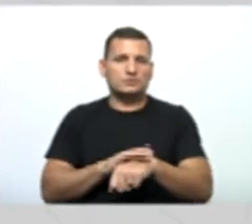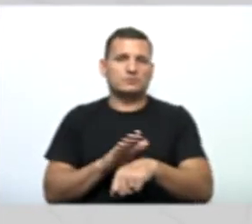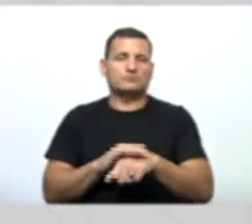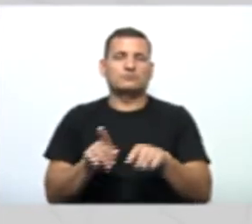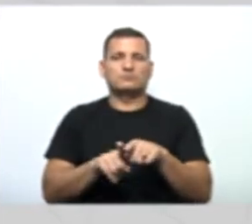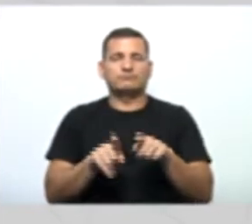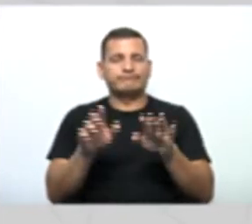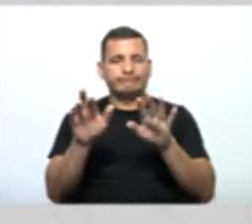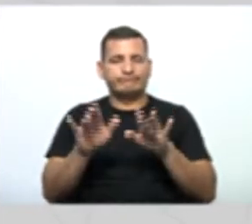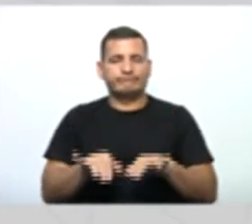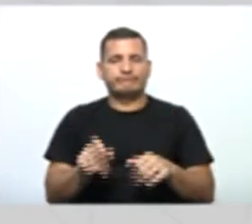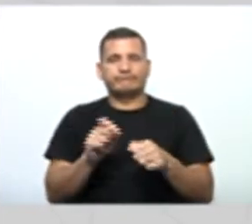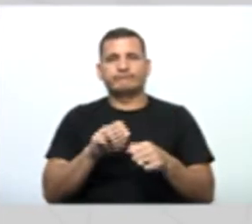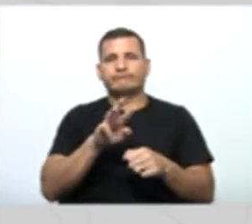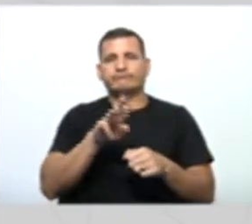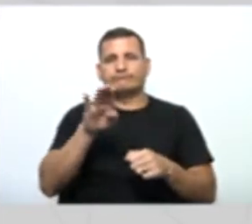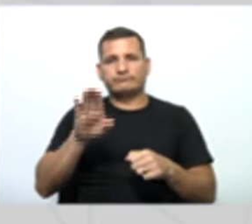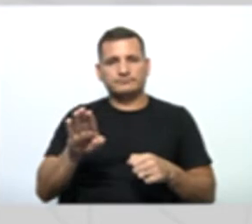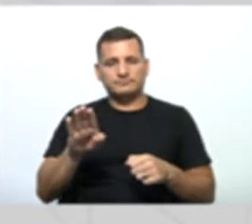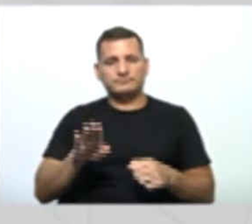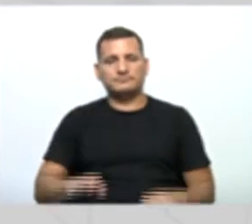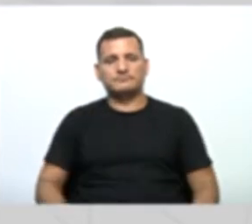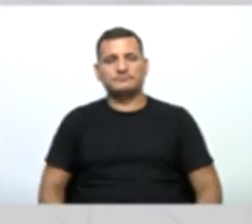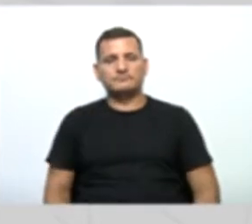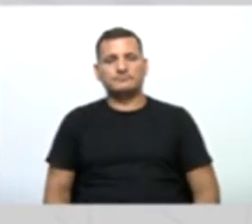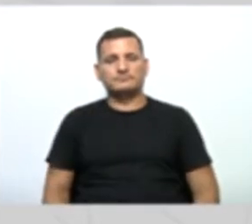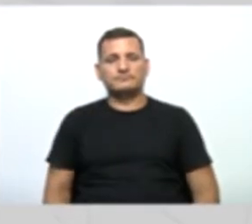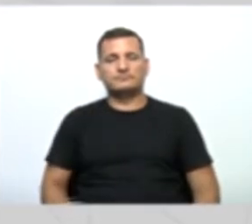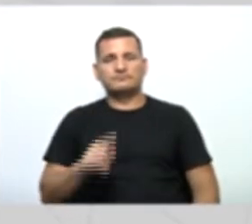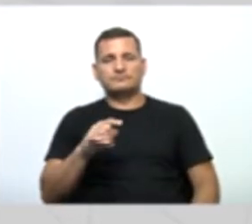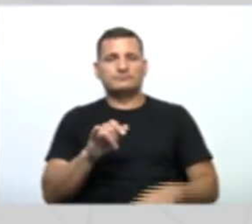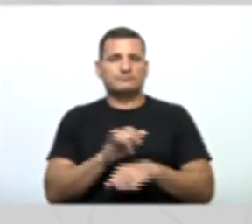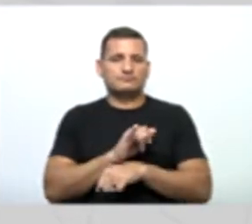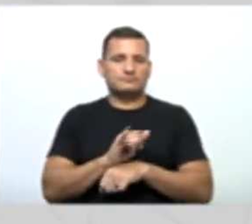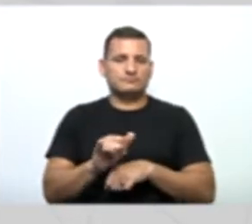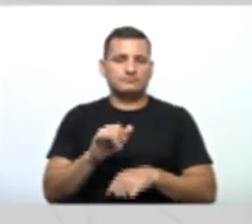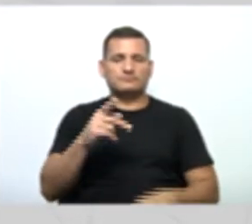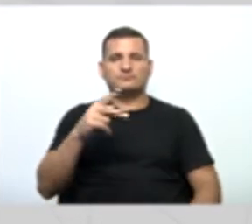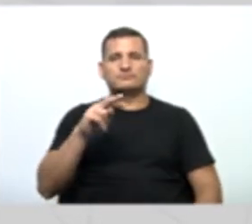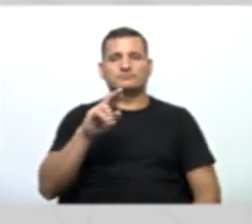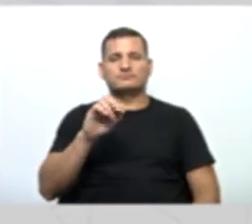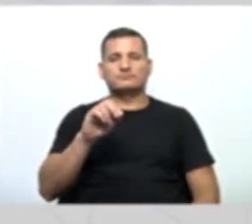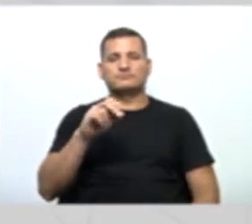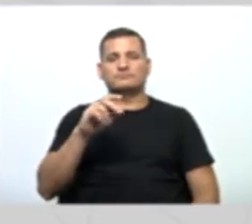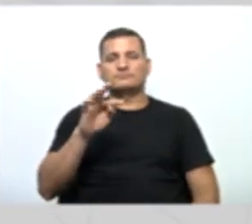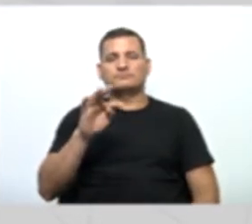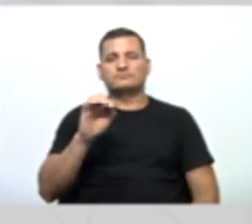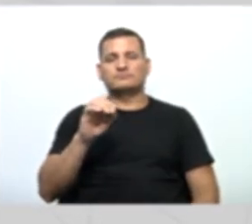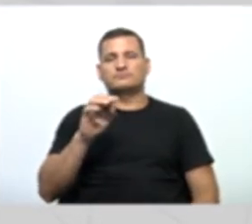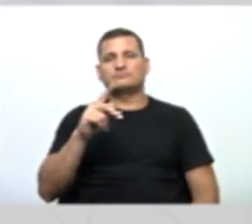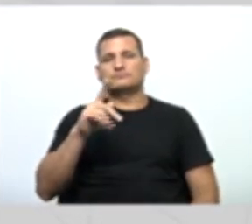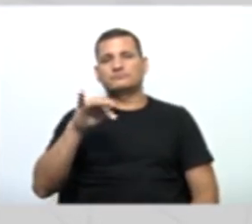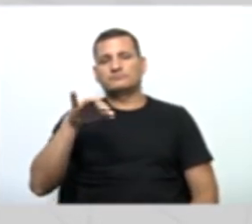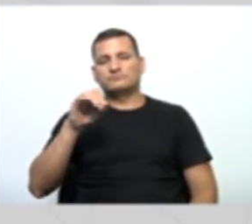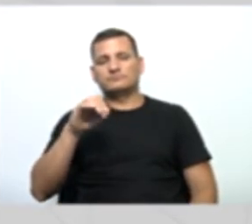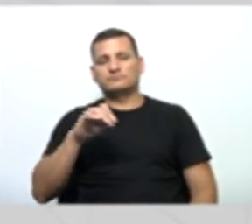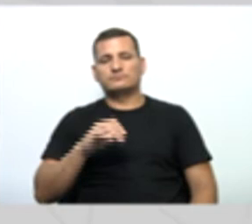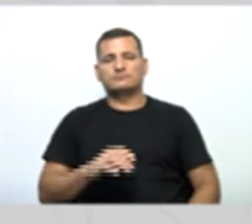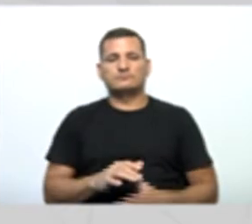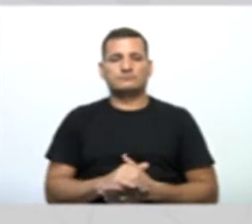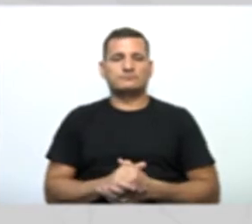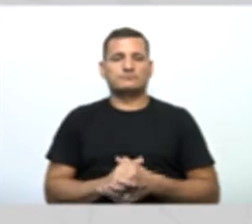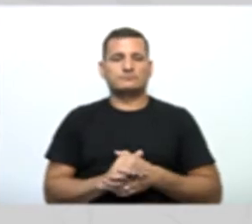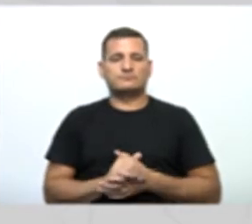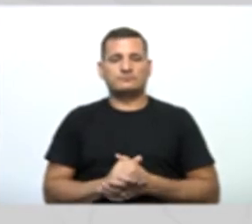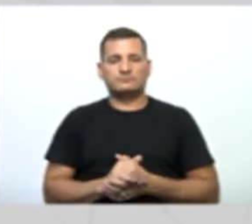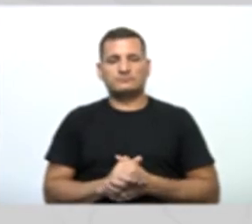uma página, certo? Então aqui as técnicas de prototipagem, né? Completa, horizontal, vertical, que é